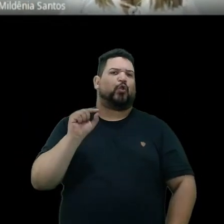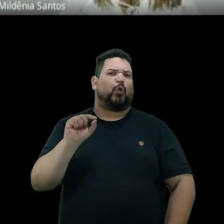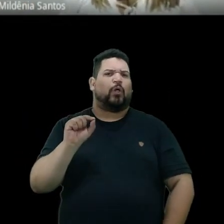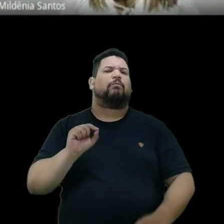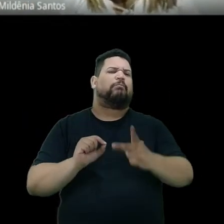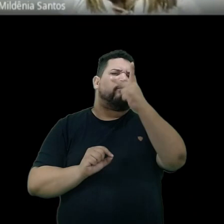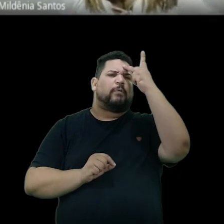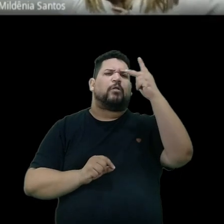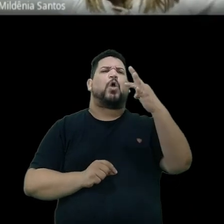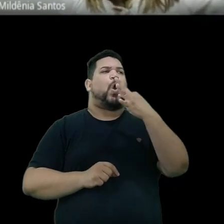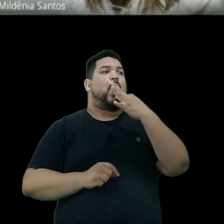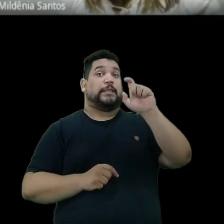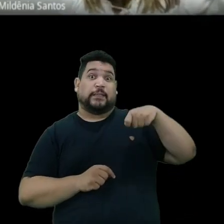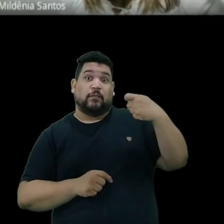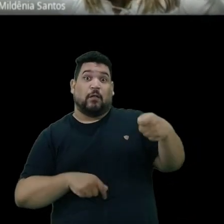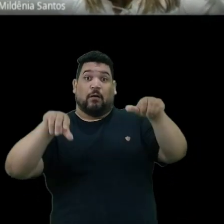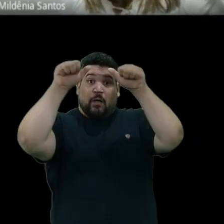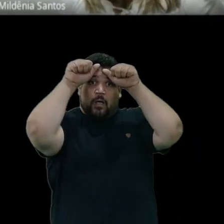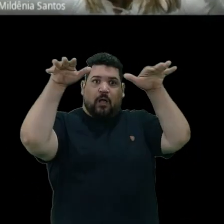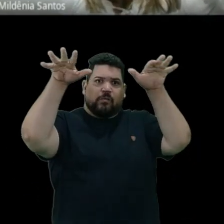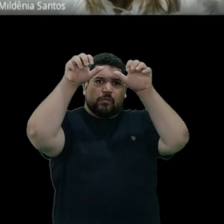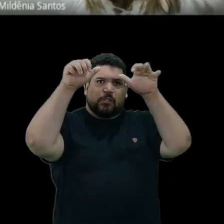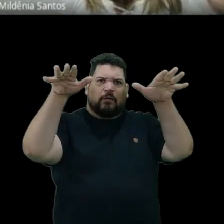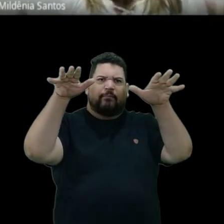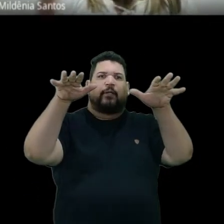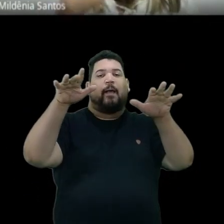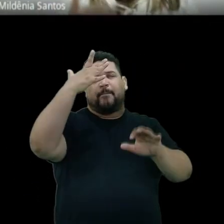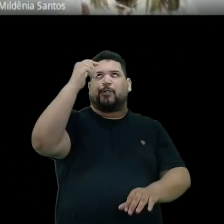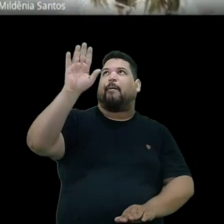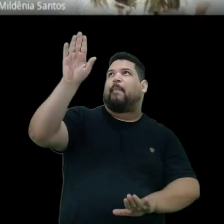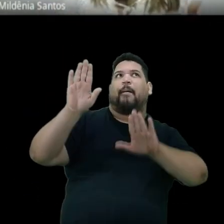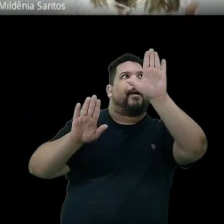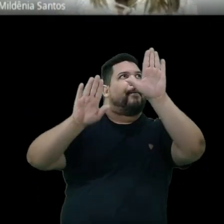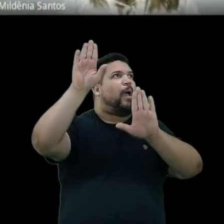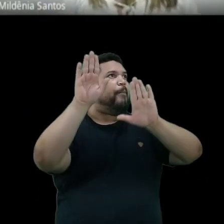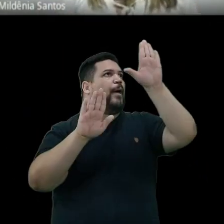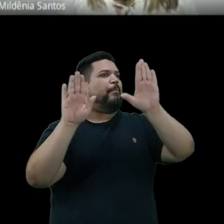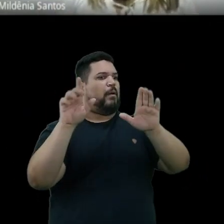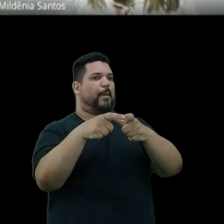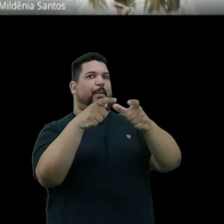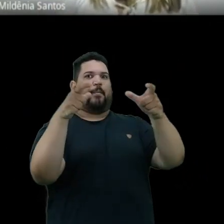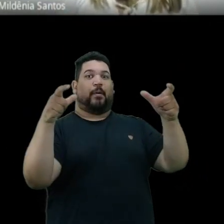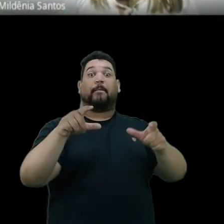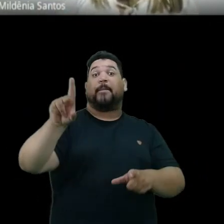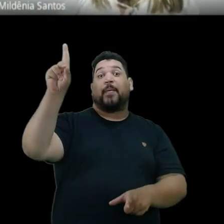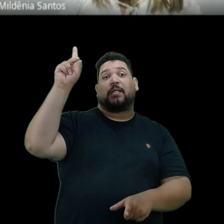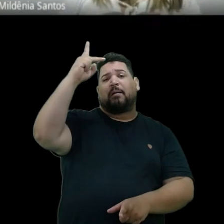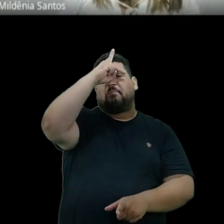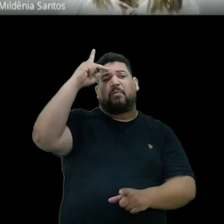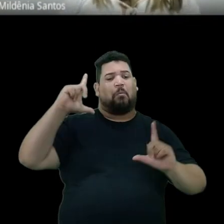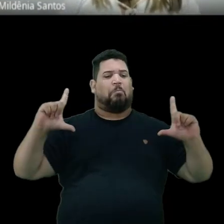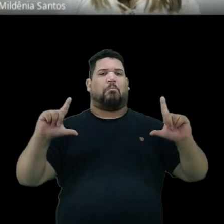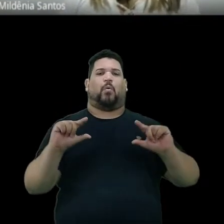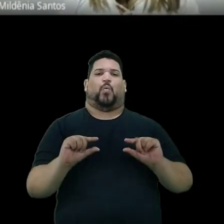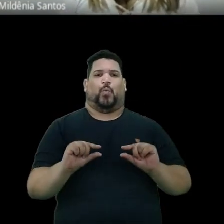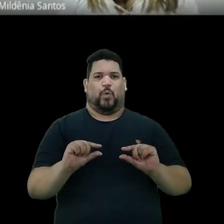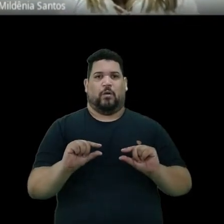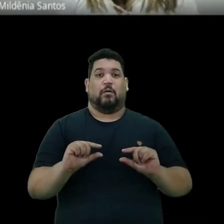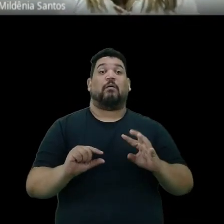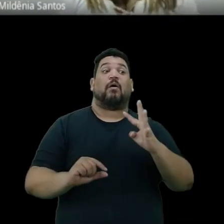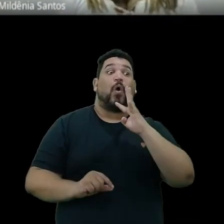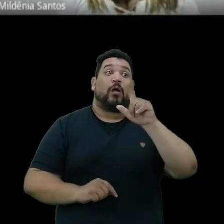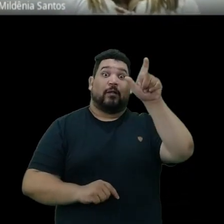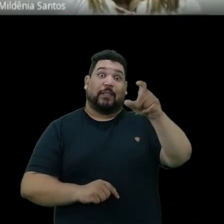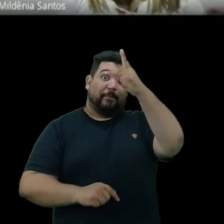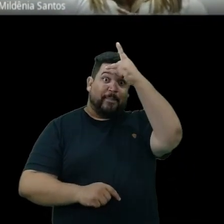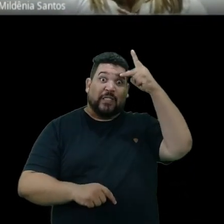uma pessoa com autismo, a gente já vê mais pessoas levantando a mão. Antes esse número era muito pequeno. Então, o fato de eu conhecer uma pessoa com